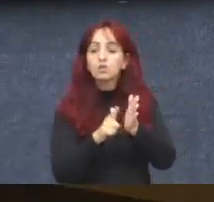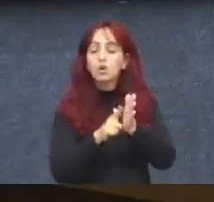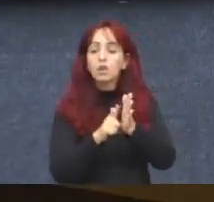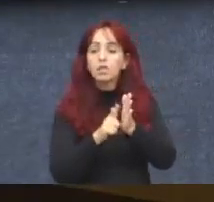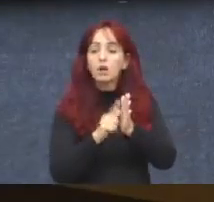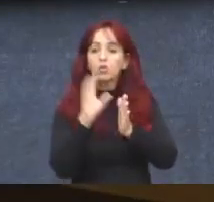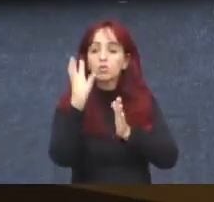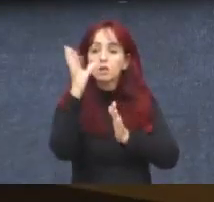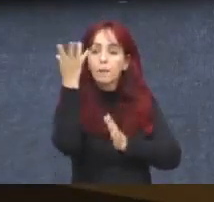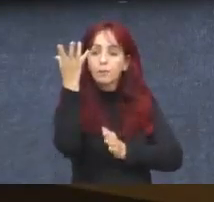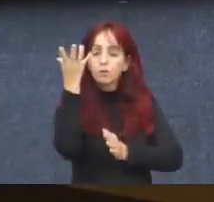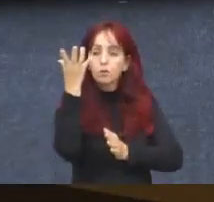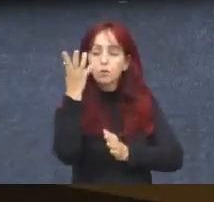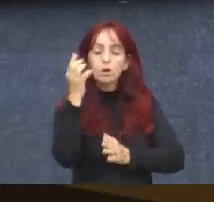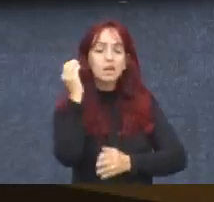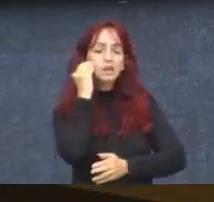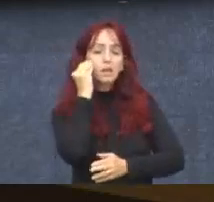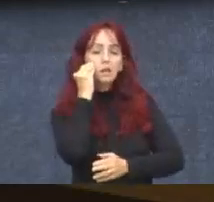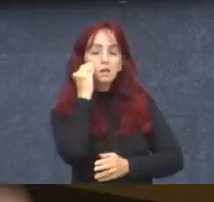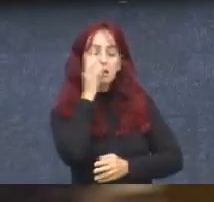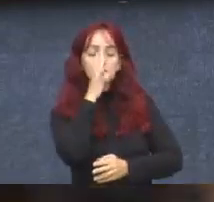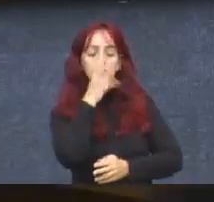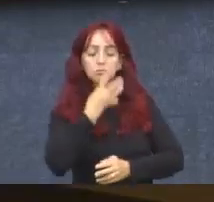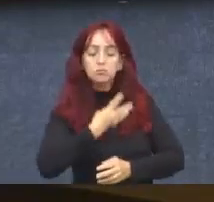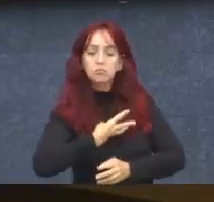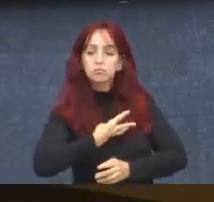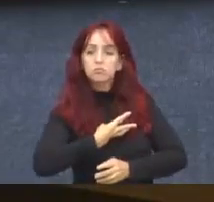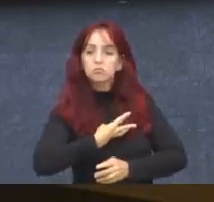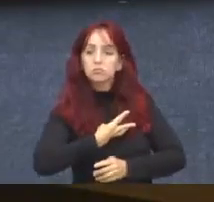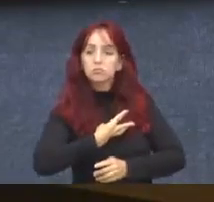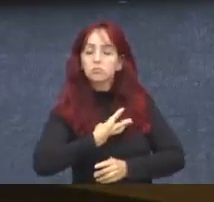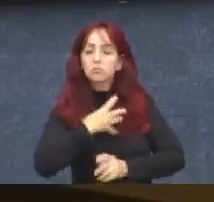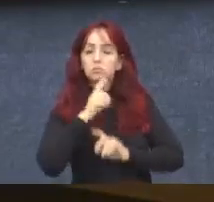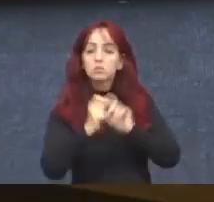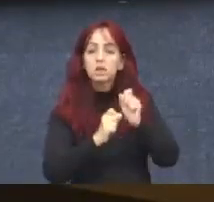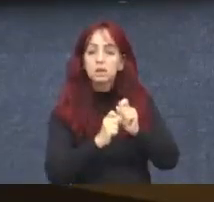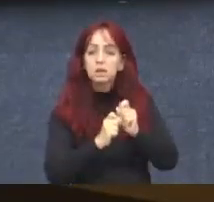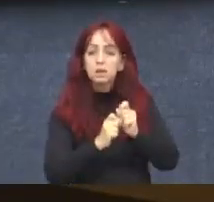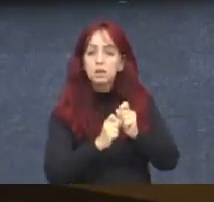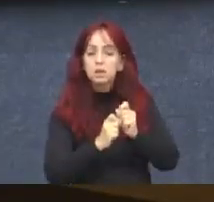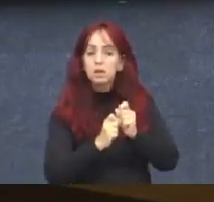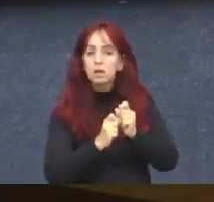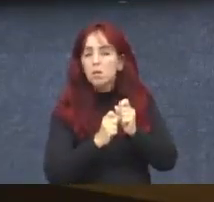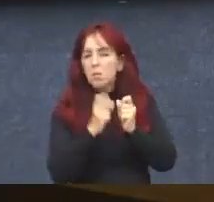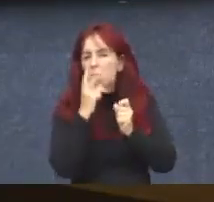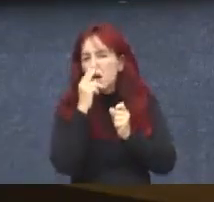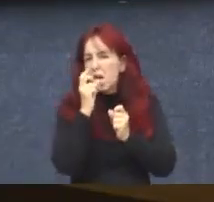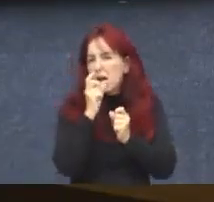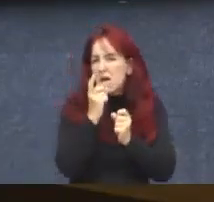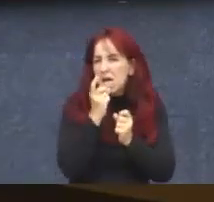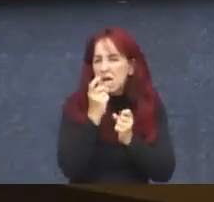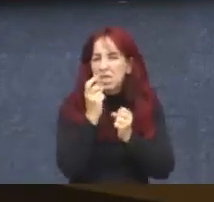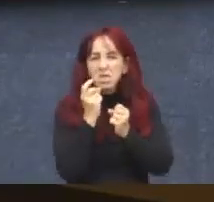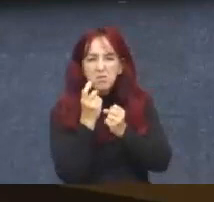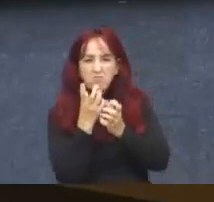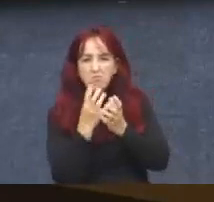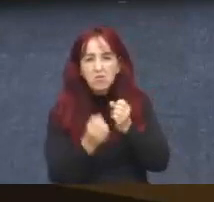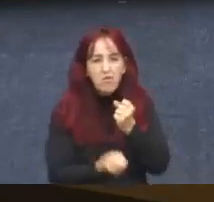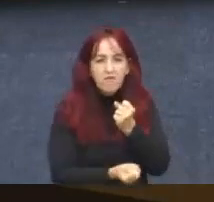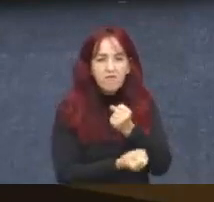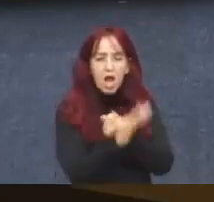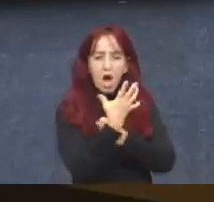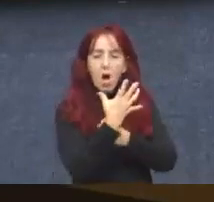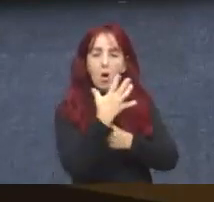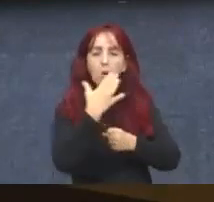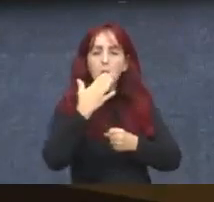o deputado federal Nicolas Ferreira de uma suposta fraude eleitoral. E, ao mesmo tempo,